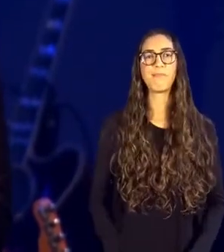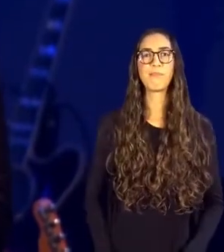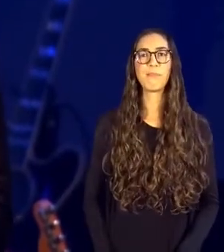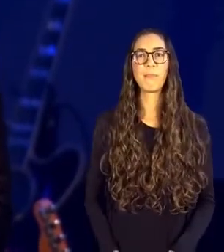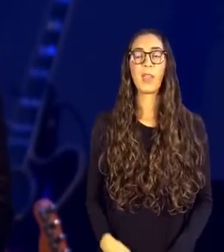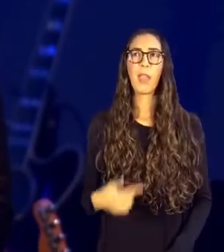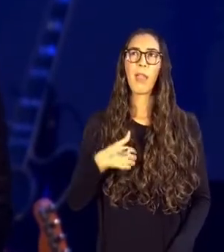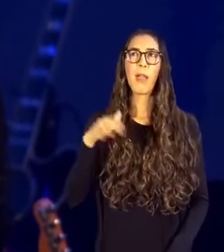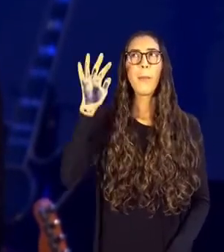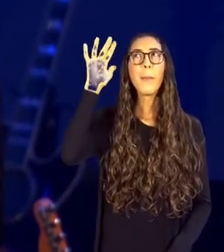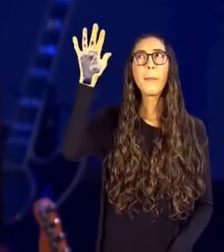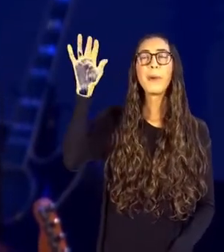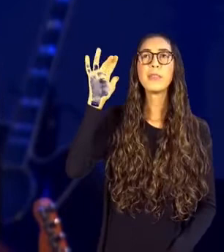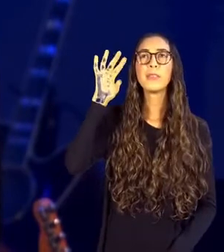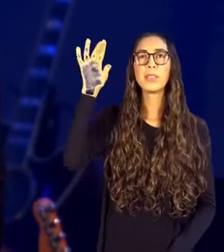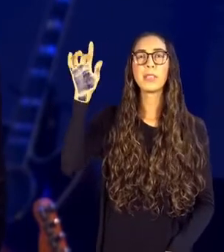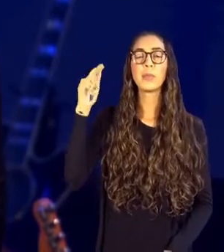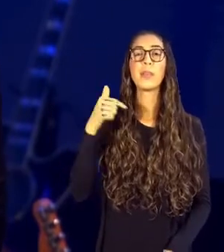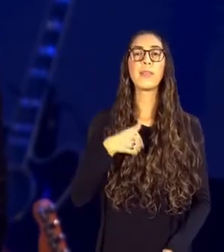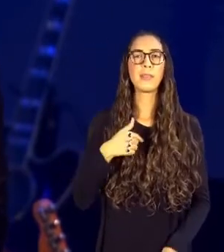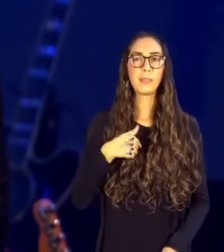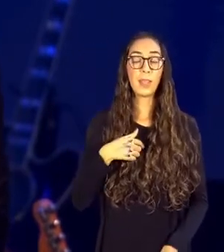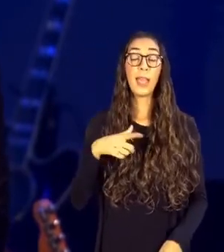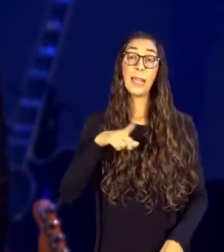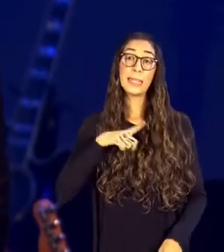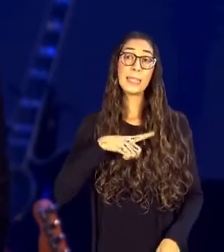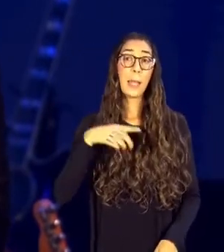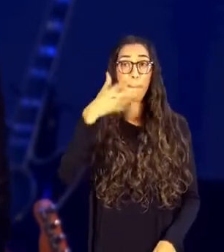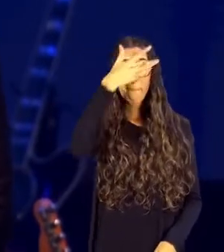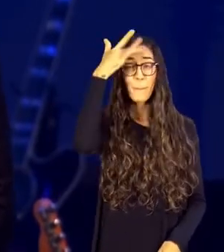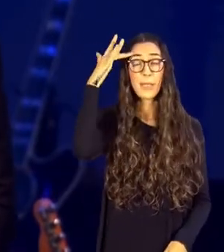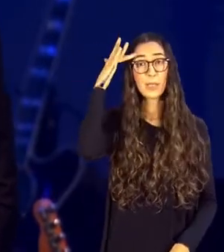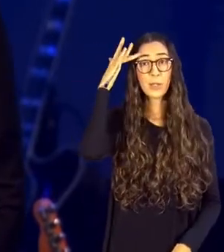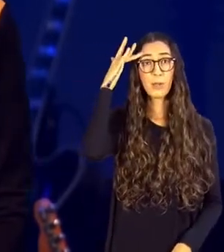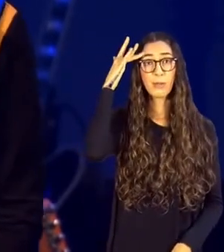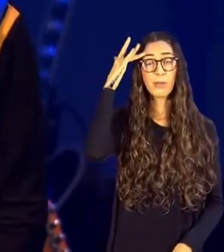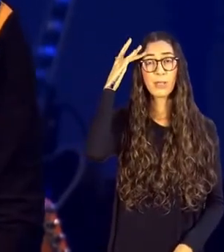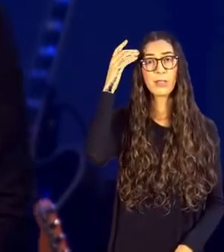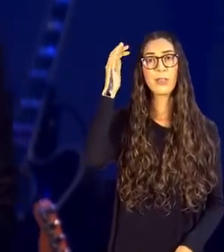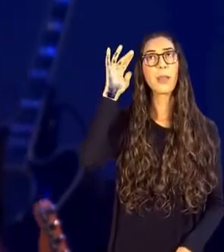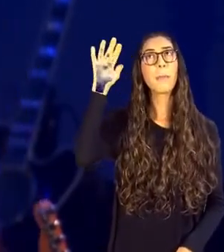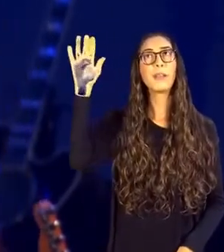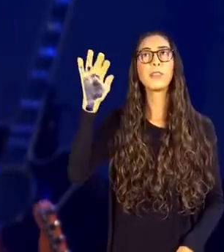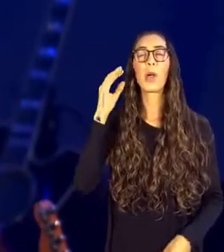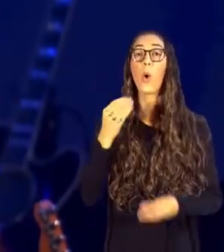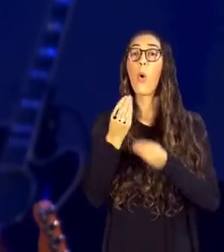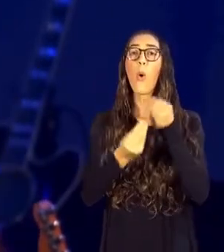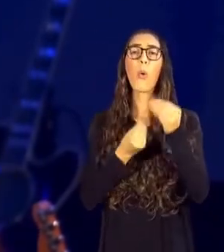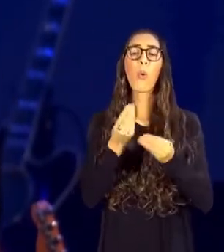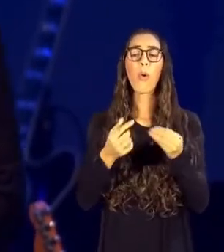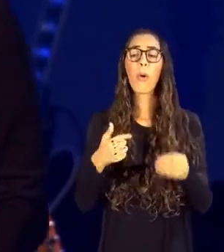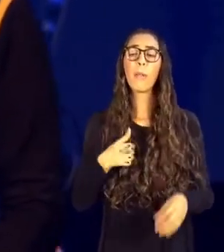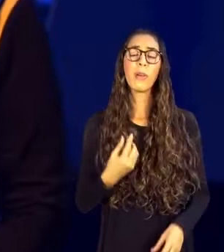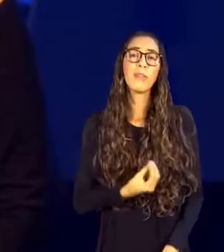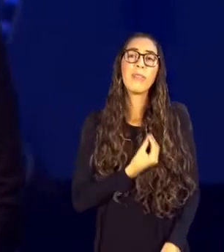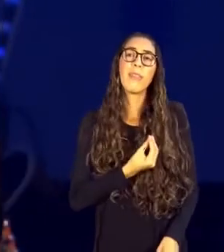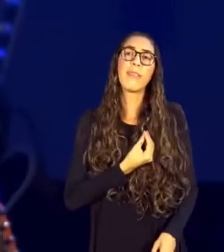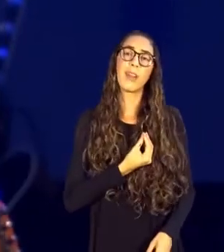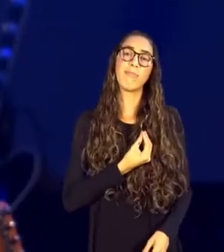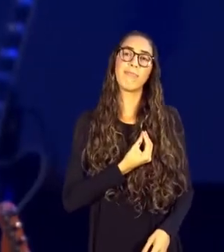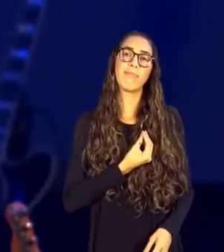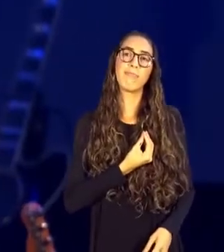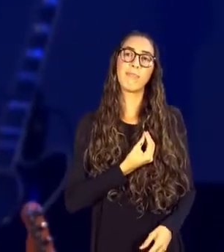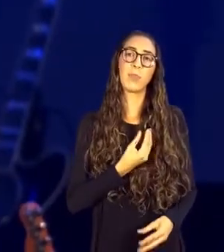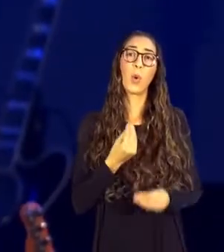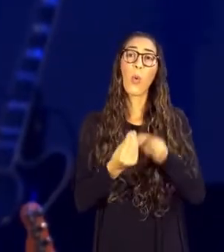pensam em como vão sobreviver, porque o auxílio do governo vai se esvaindo. Eu fico